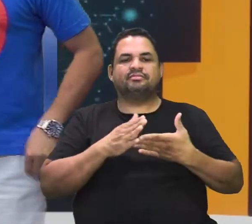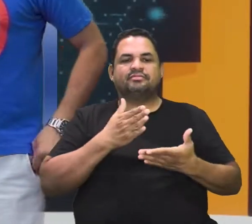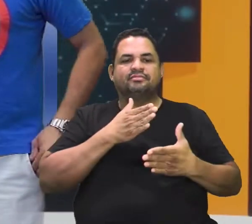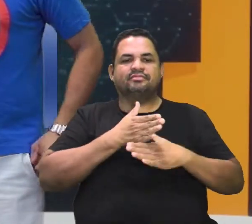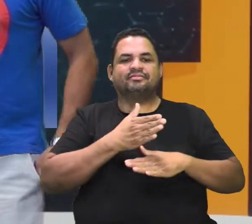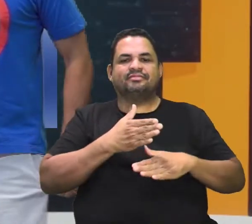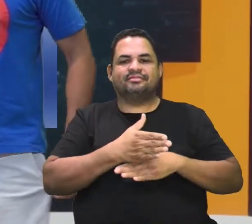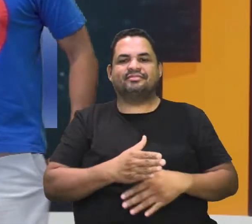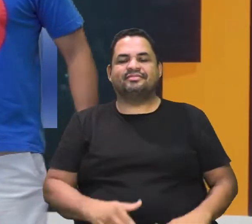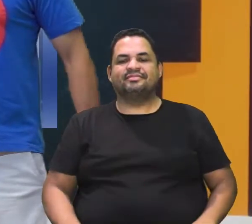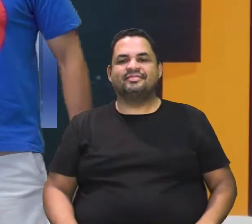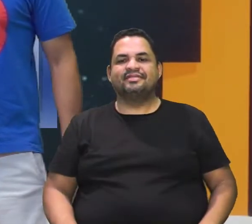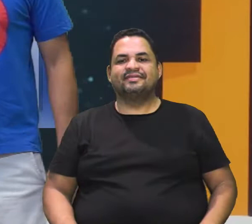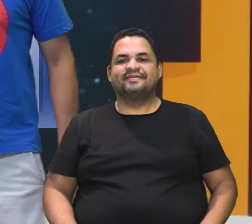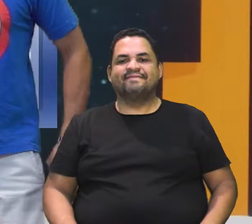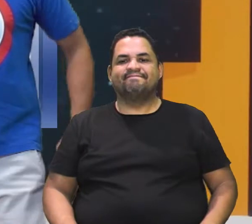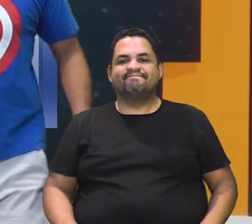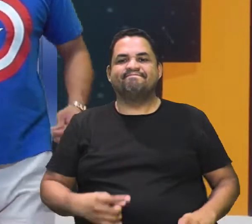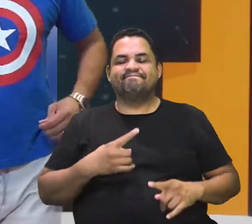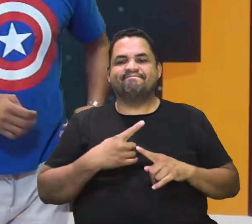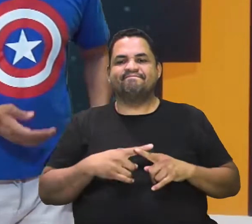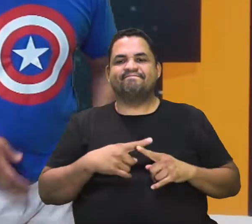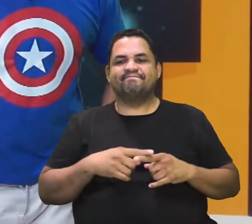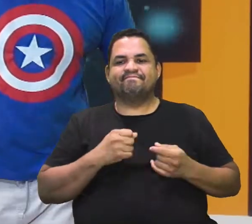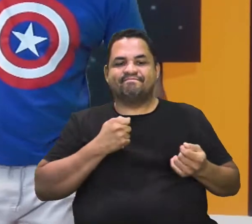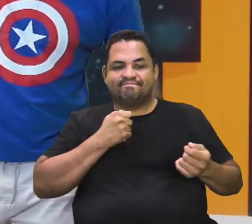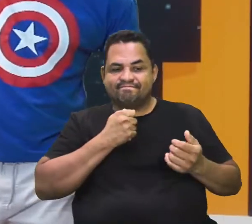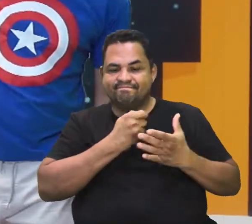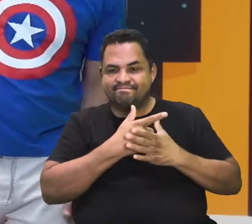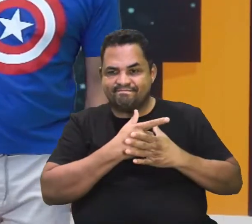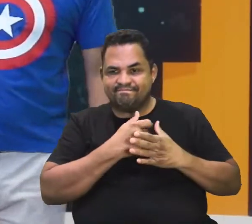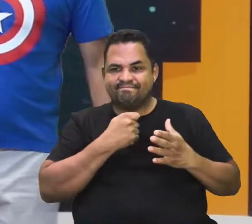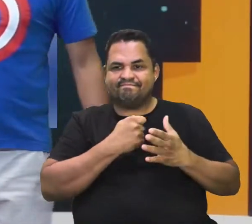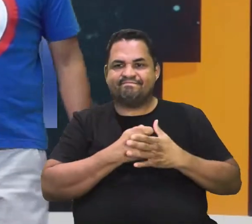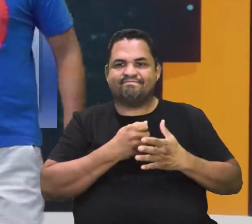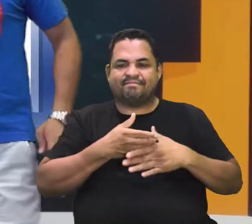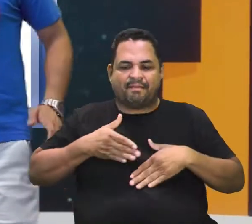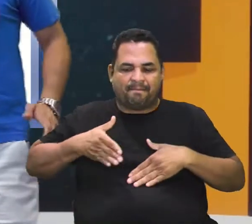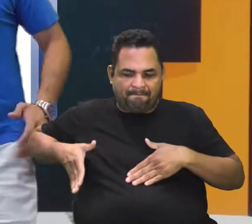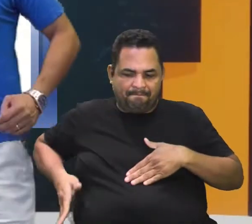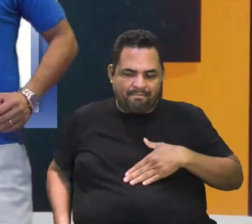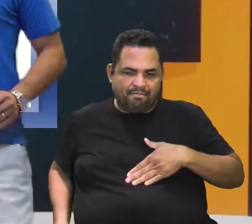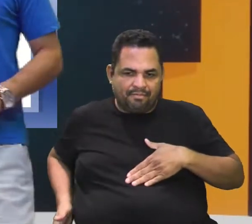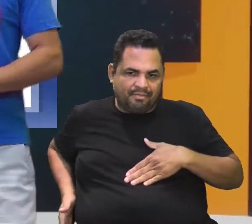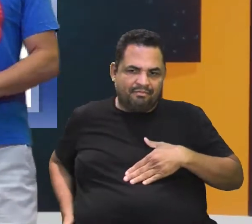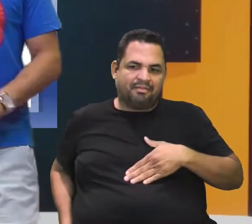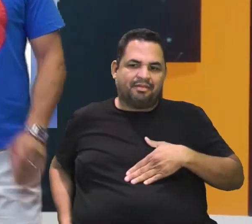olho no que o povo estava comprando. É, porque eles faziam questão de comprar e de embanhar aqui.